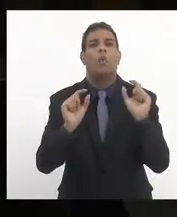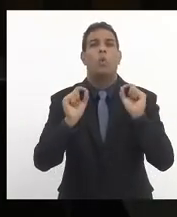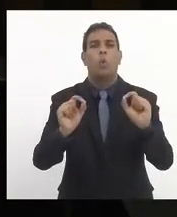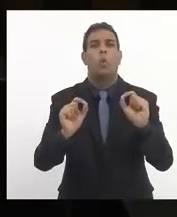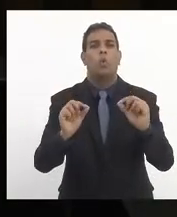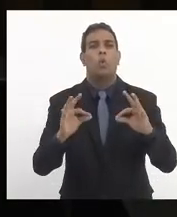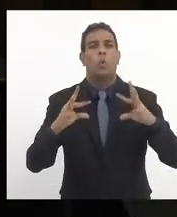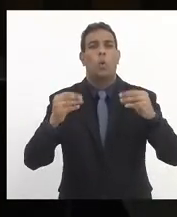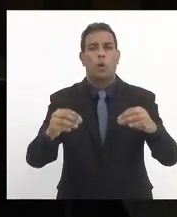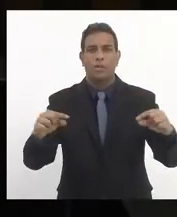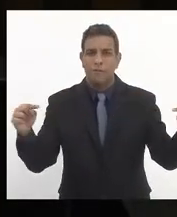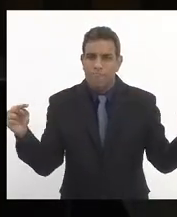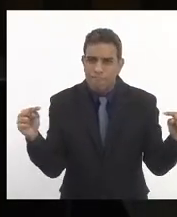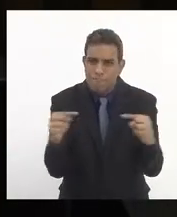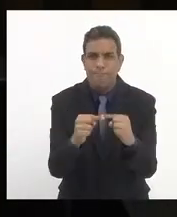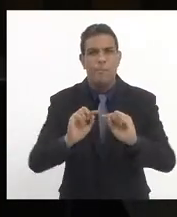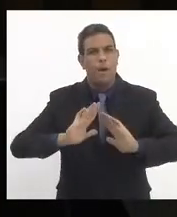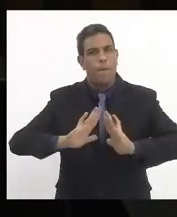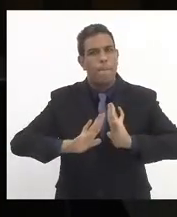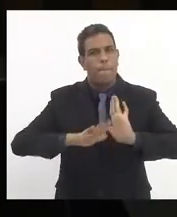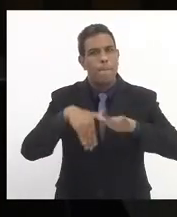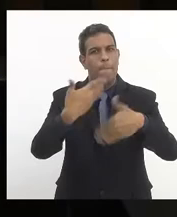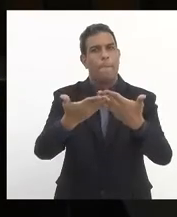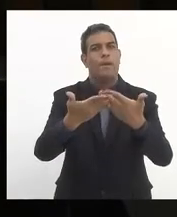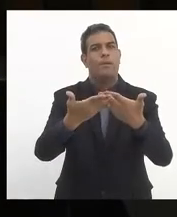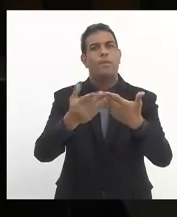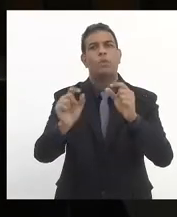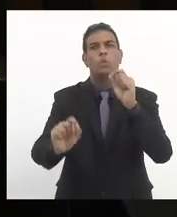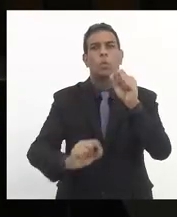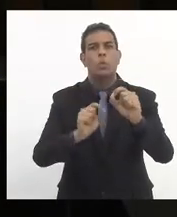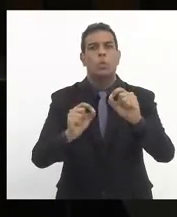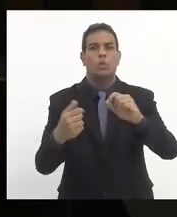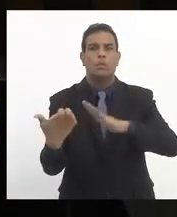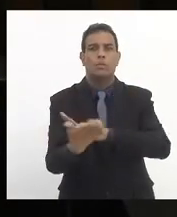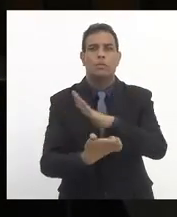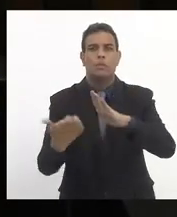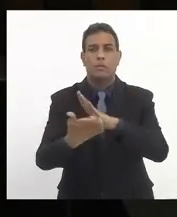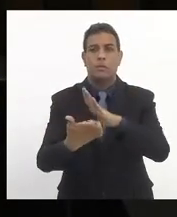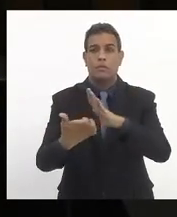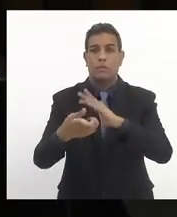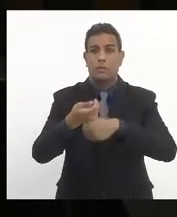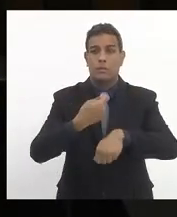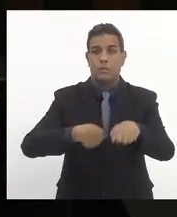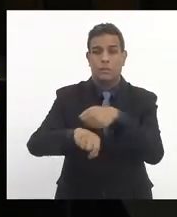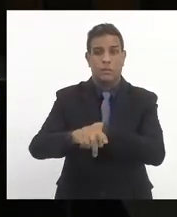que seja geradora de emprego e renda, a nossa economia do mar.